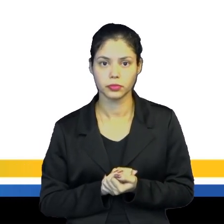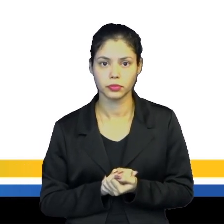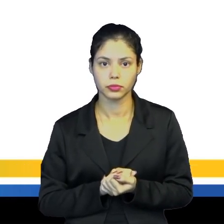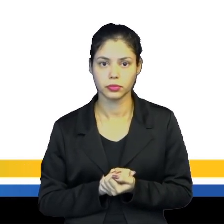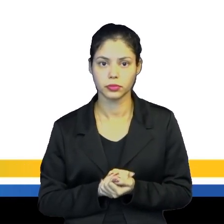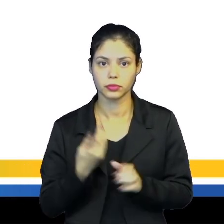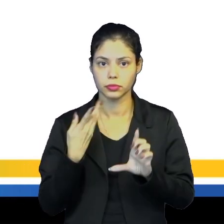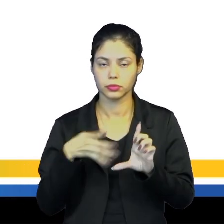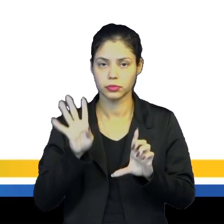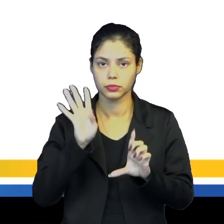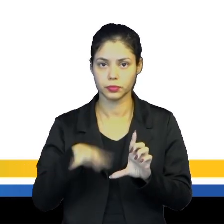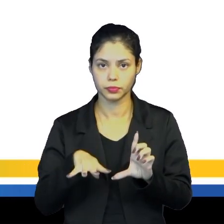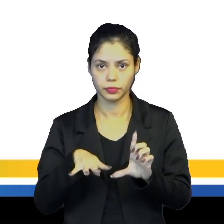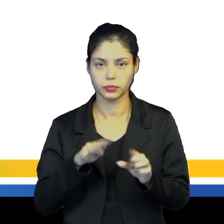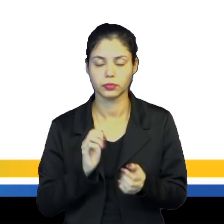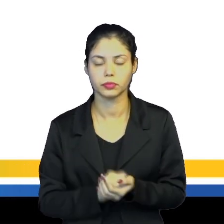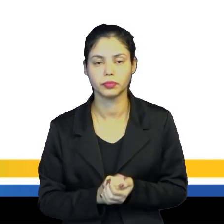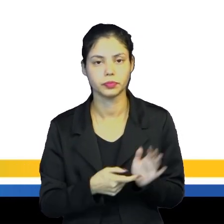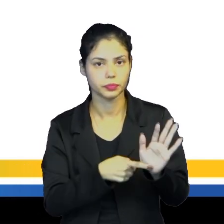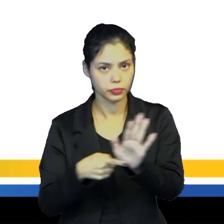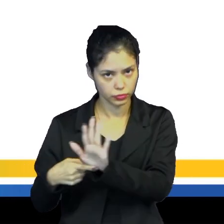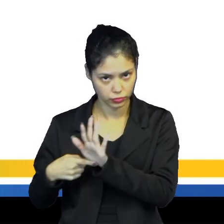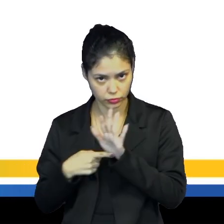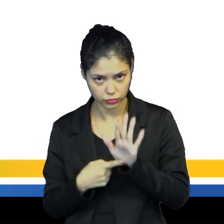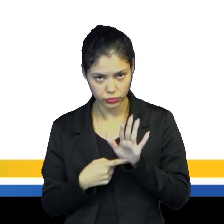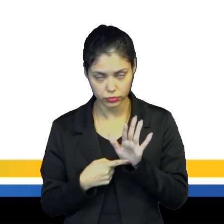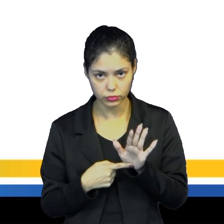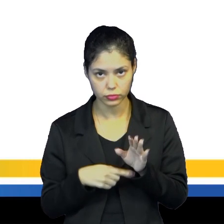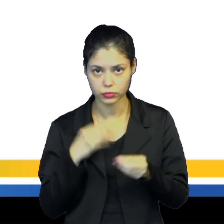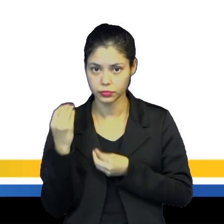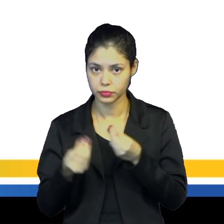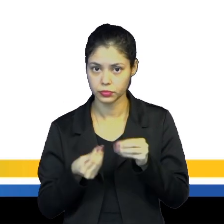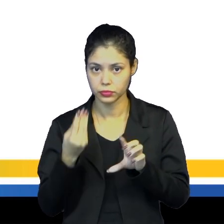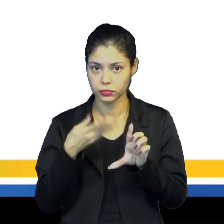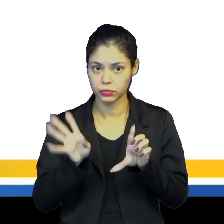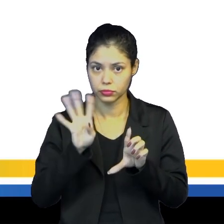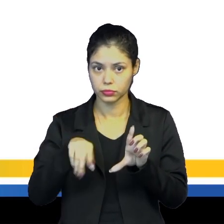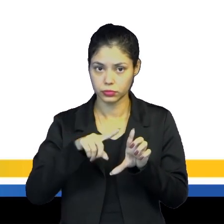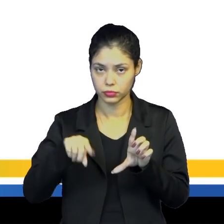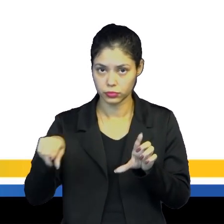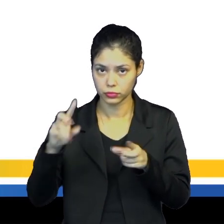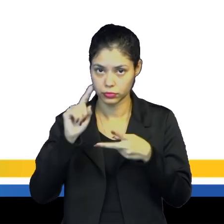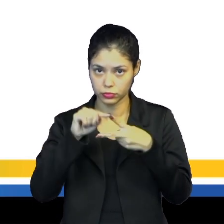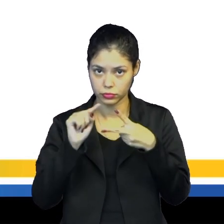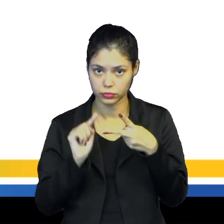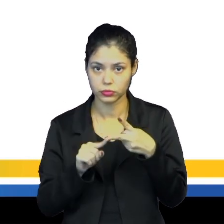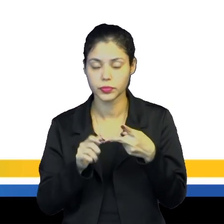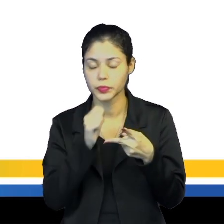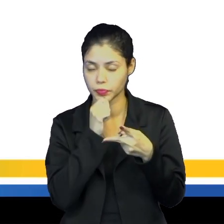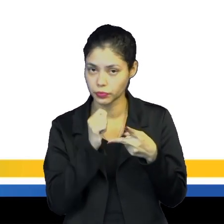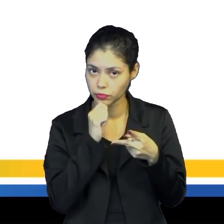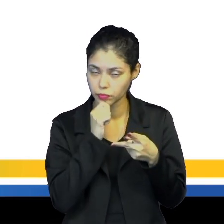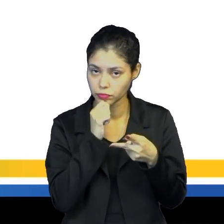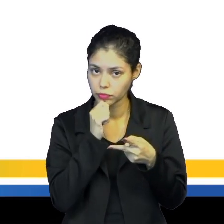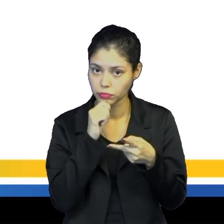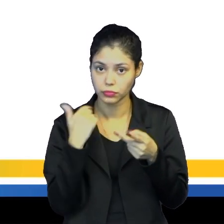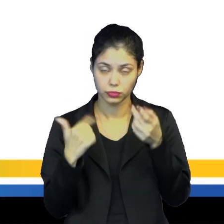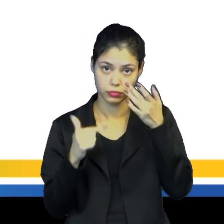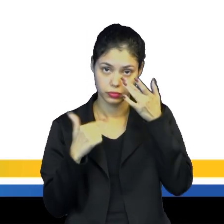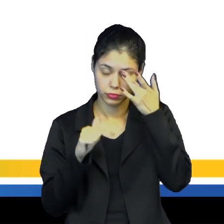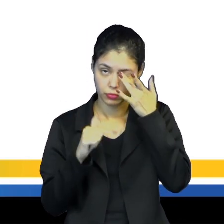E na tabela, representado como está. Eu estou falando gráfico e tabela, sendo que ainda não está o